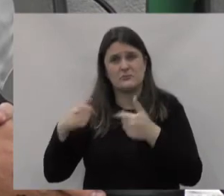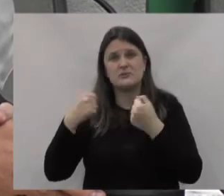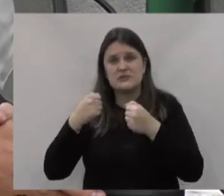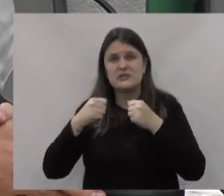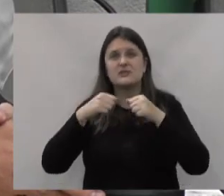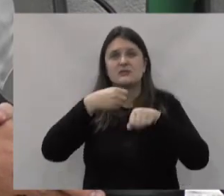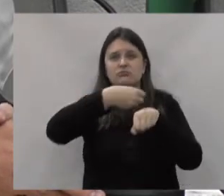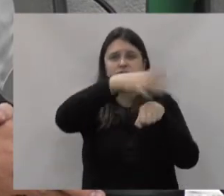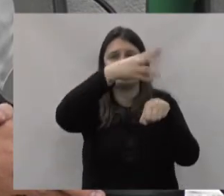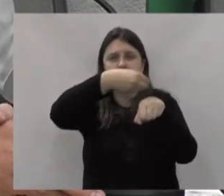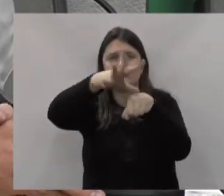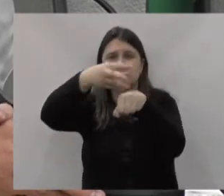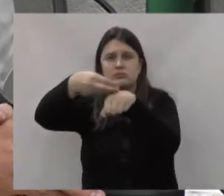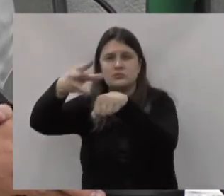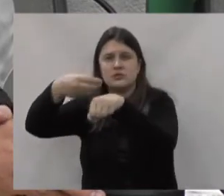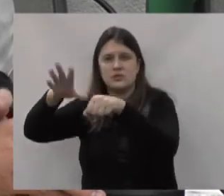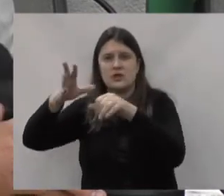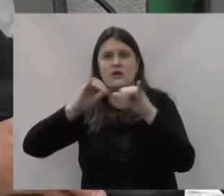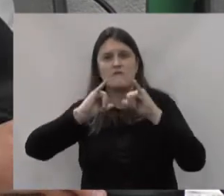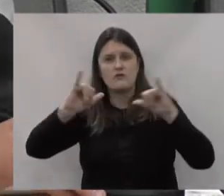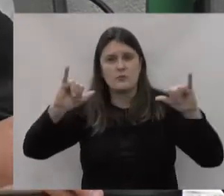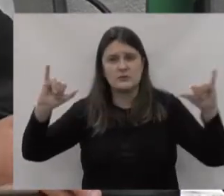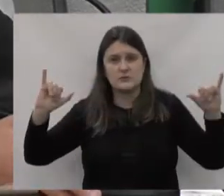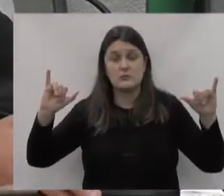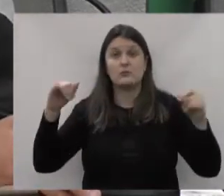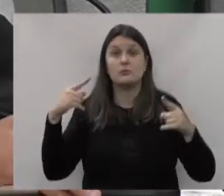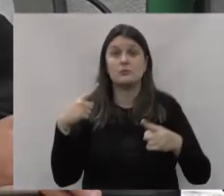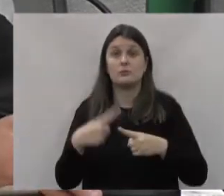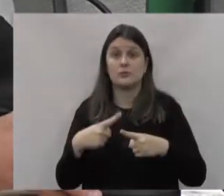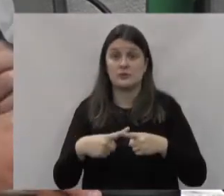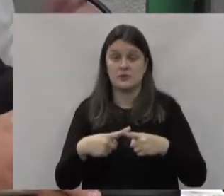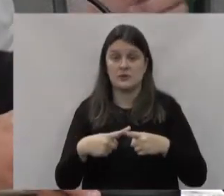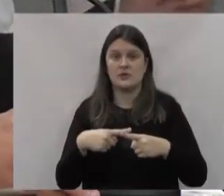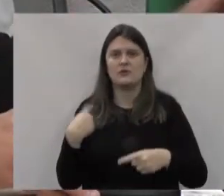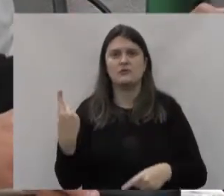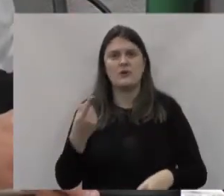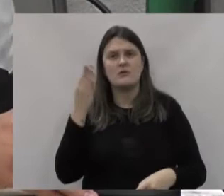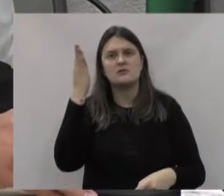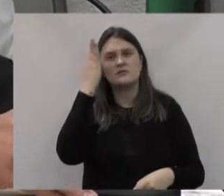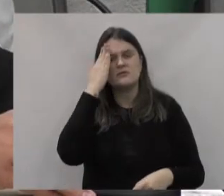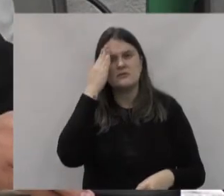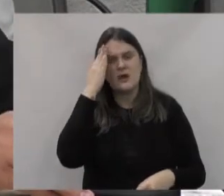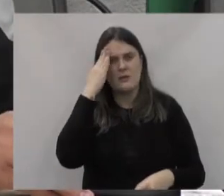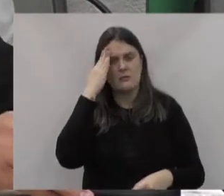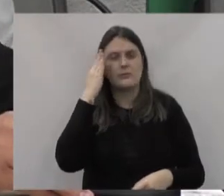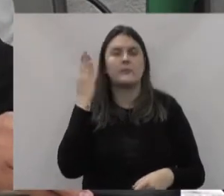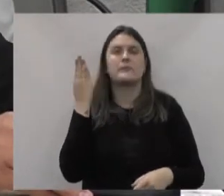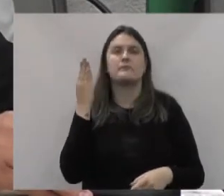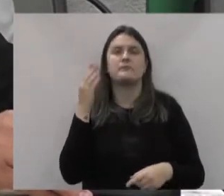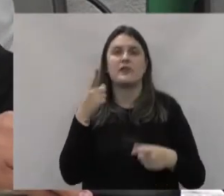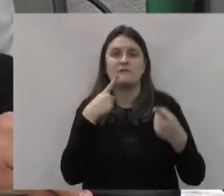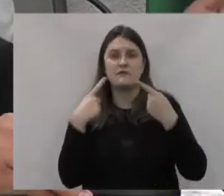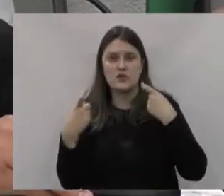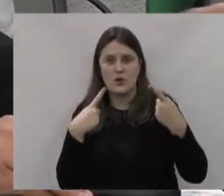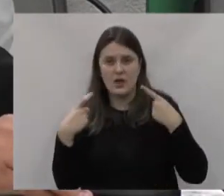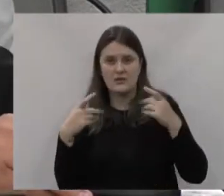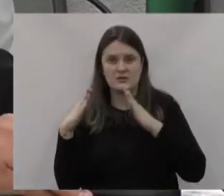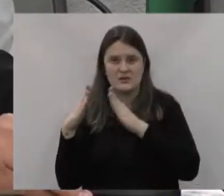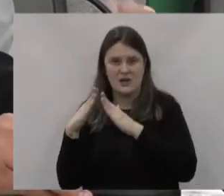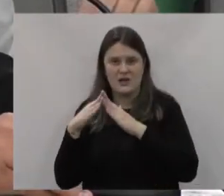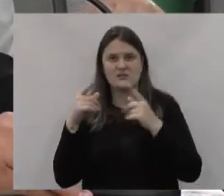as informações para as pessoas. Porque nós sabemos que este tipo de violência ele